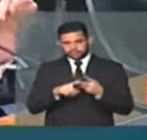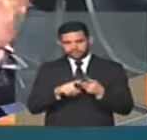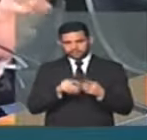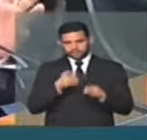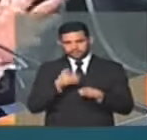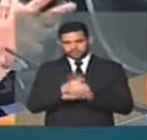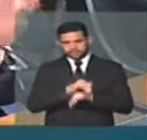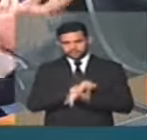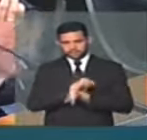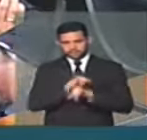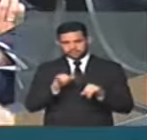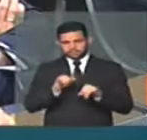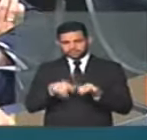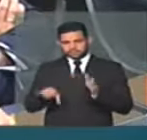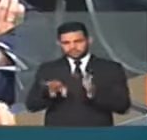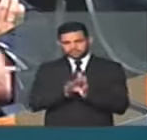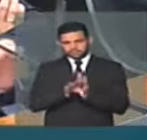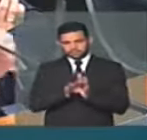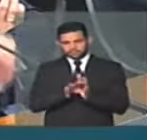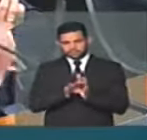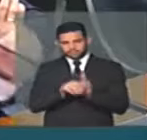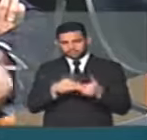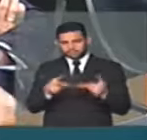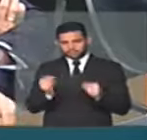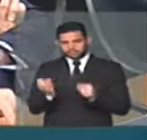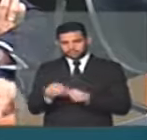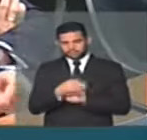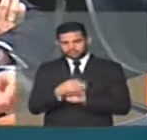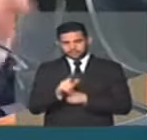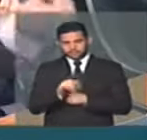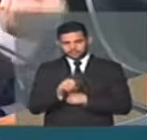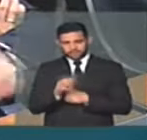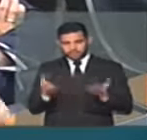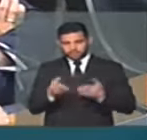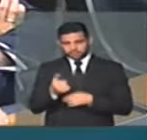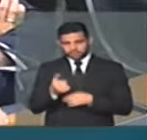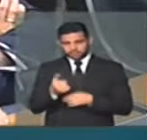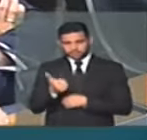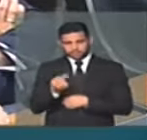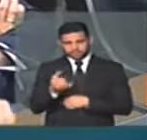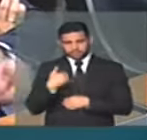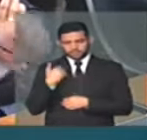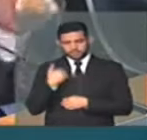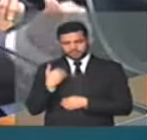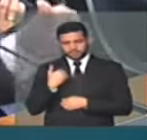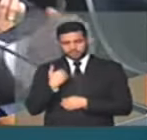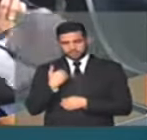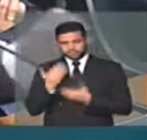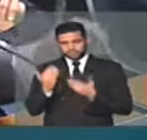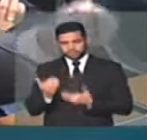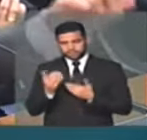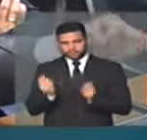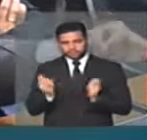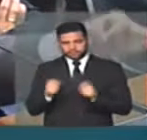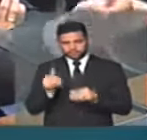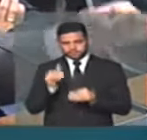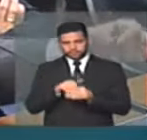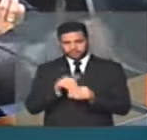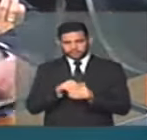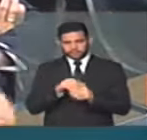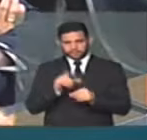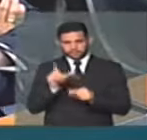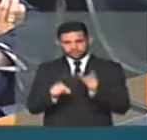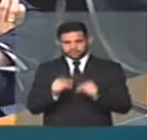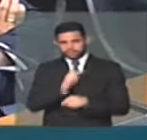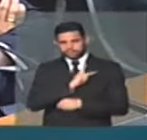o acesso à informação chegou para essa nova geração. Hoje, com 16 anos, um jovem pode votar